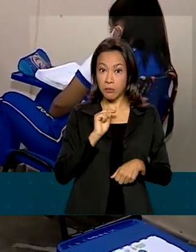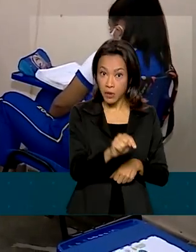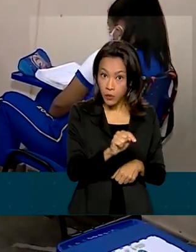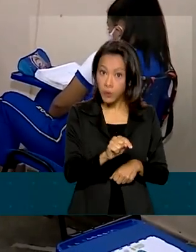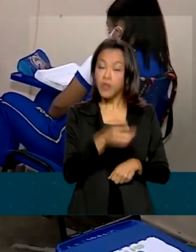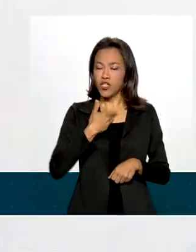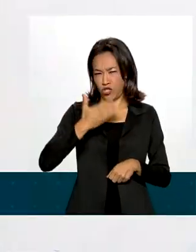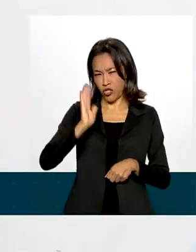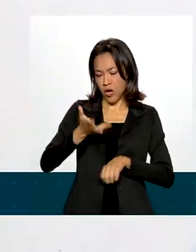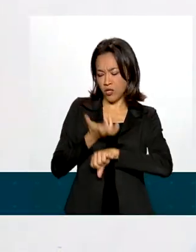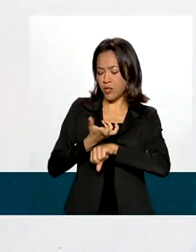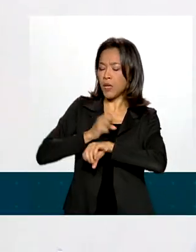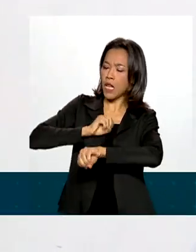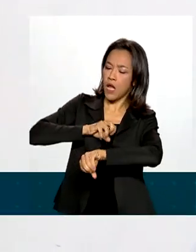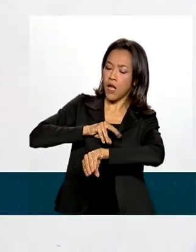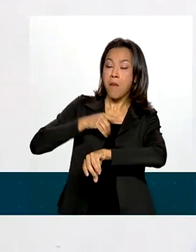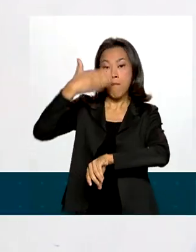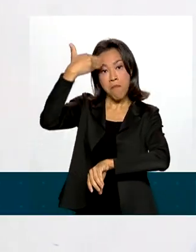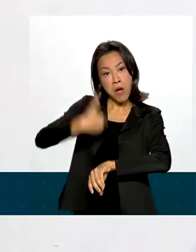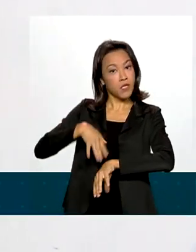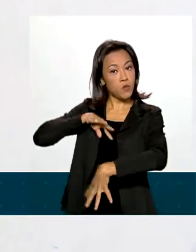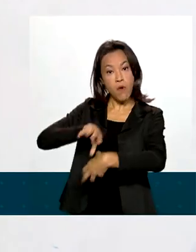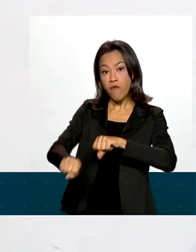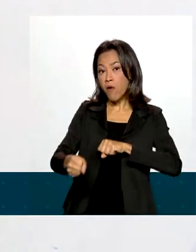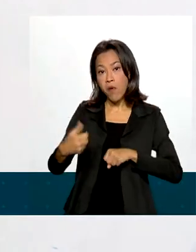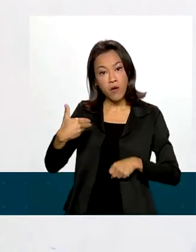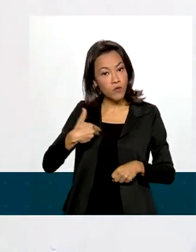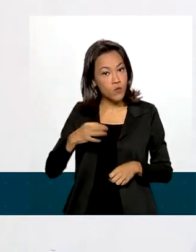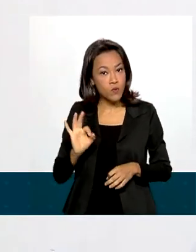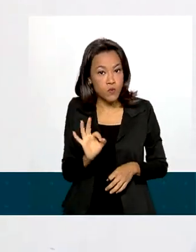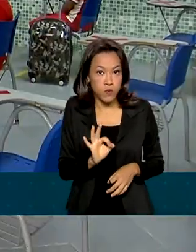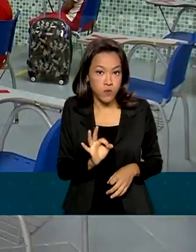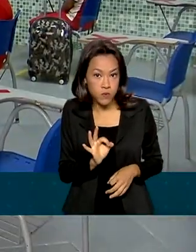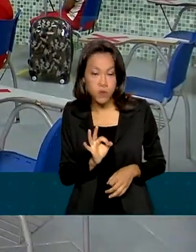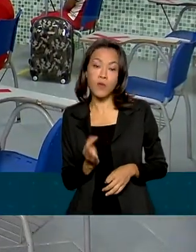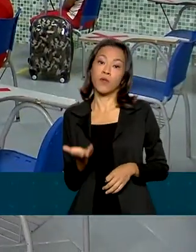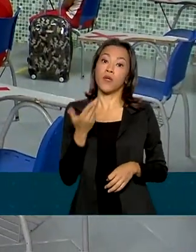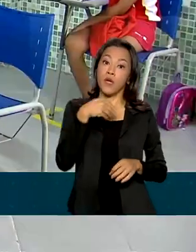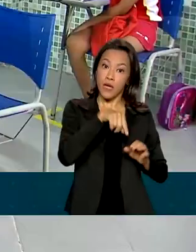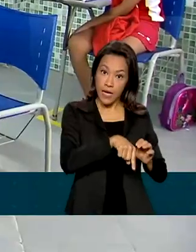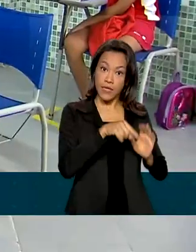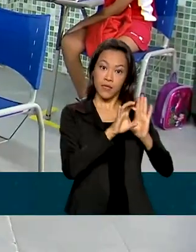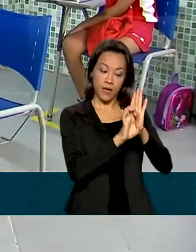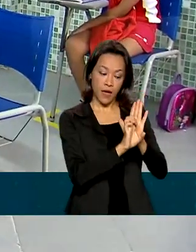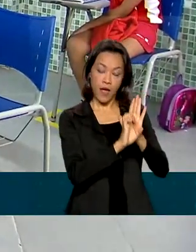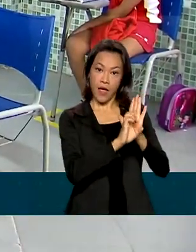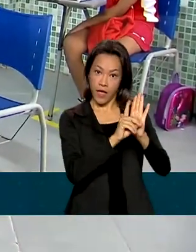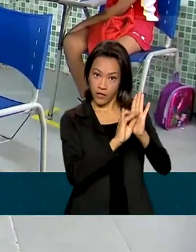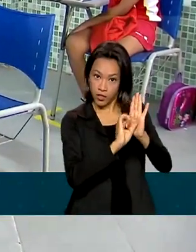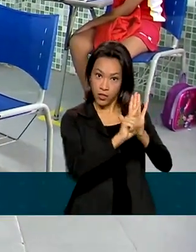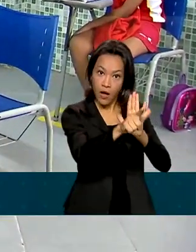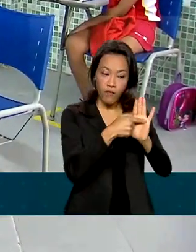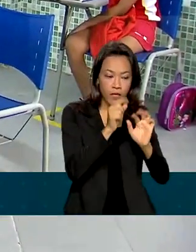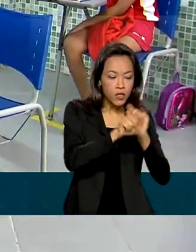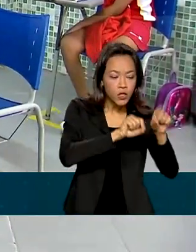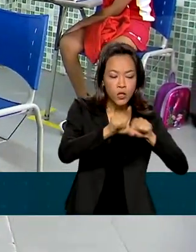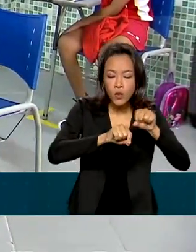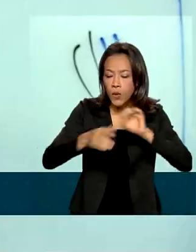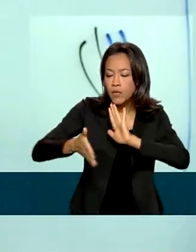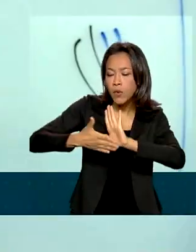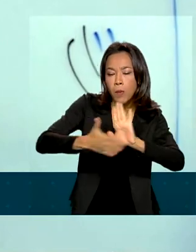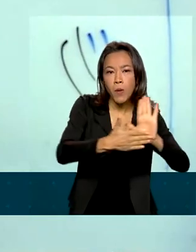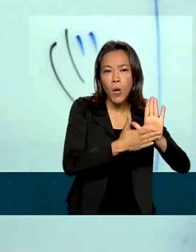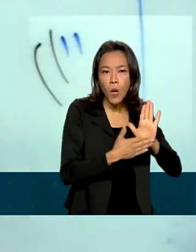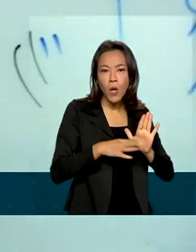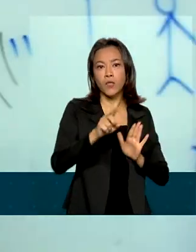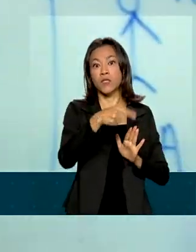aula em alguma disciplina, mas ainda não têm a graduação no curso que atuam. O edital vai selecionar as propostas das instituições